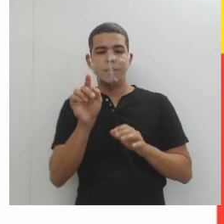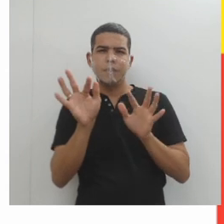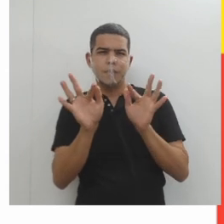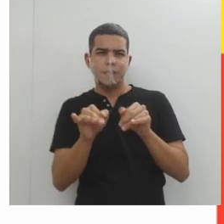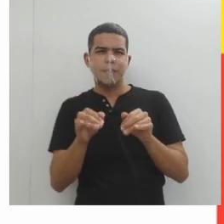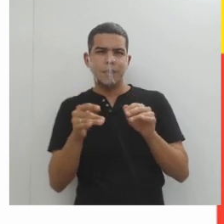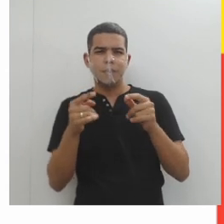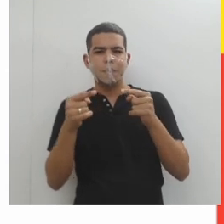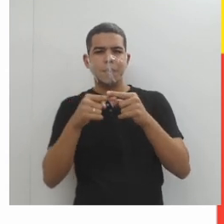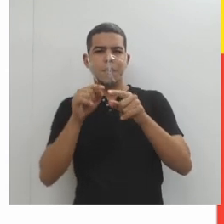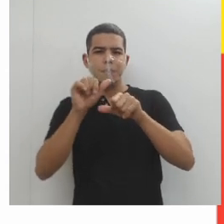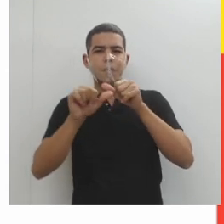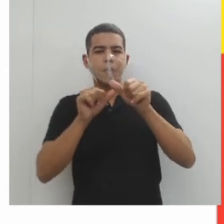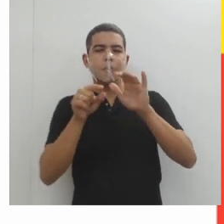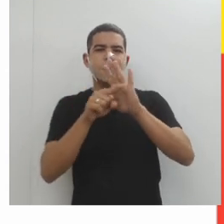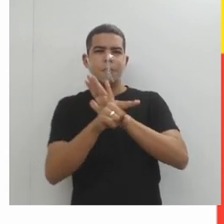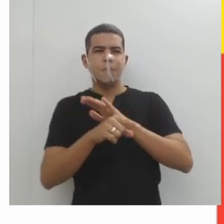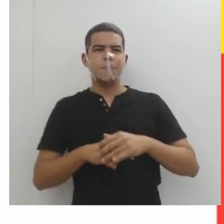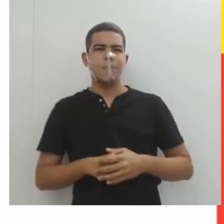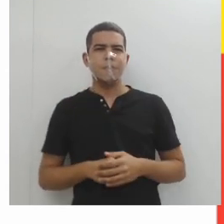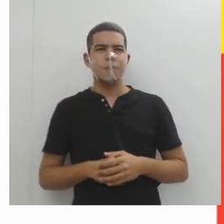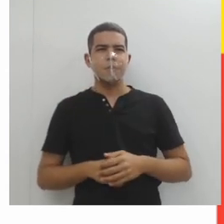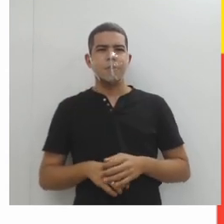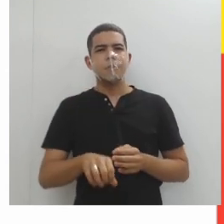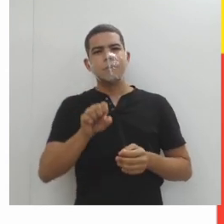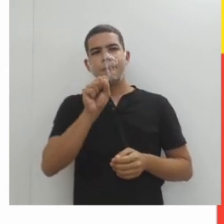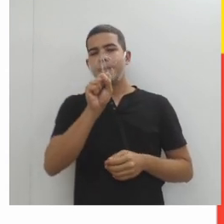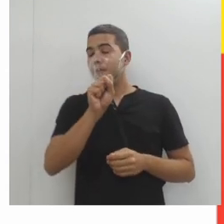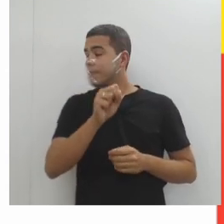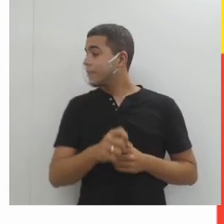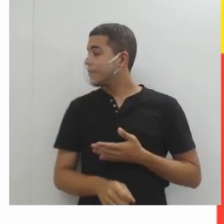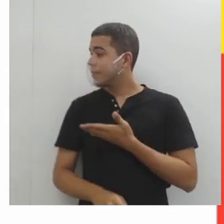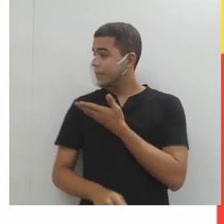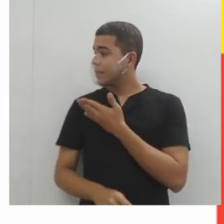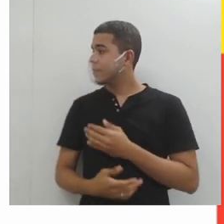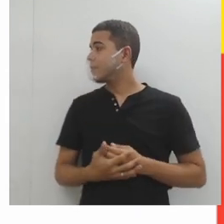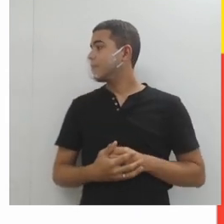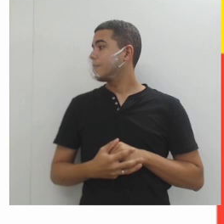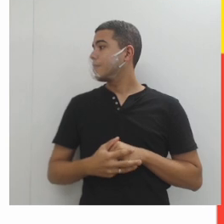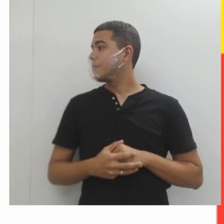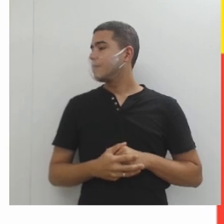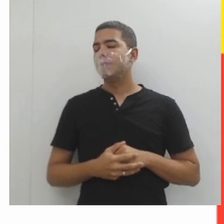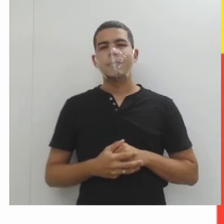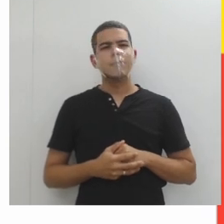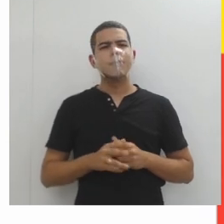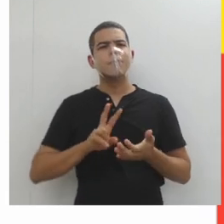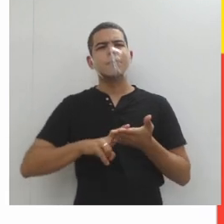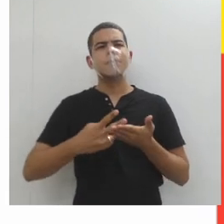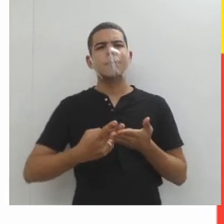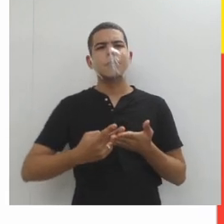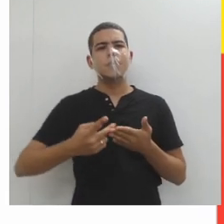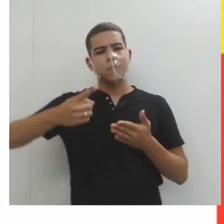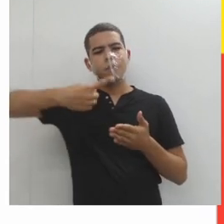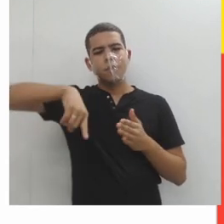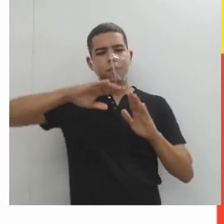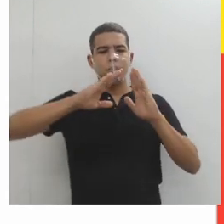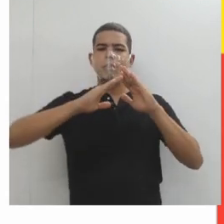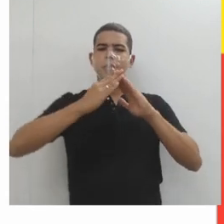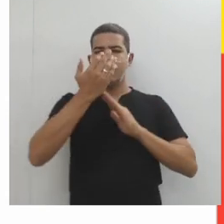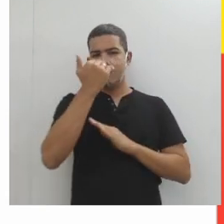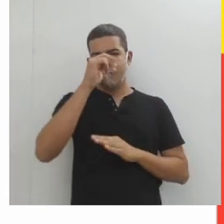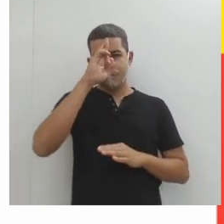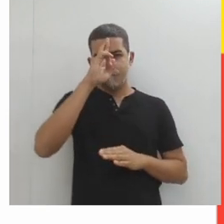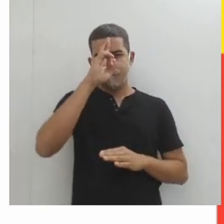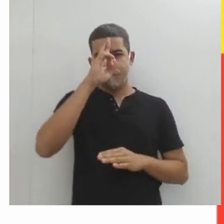Número 8. We have had lunch at home. We have had lunch at home. Nós almoçamos em casa. Eu quero transformar isso aí em